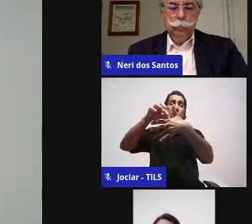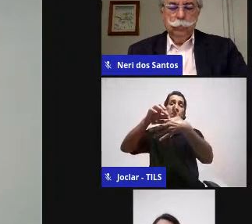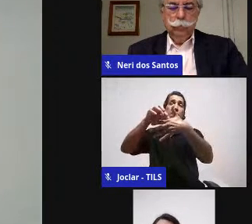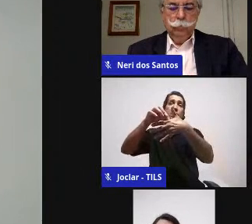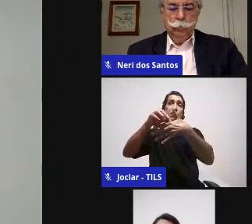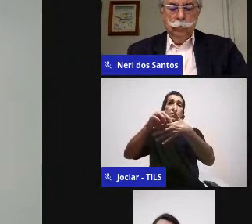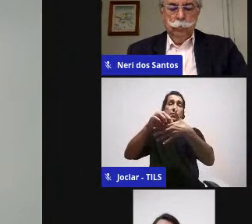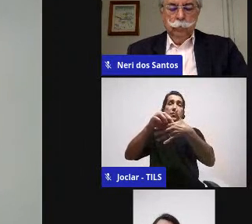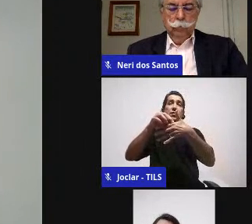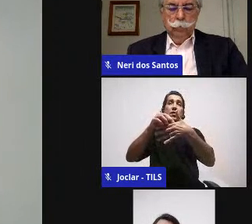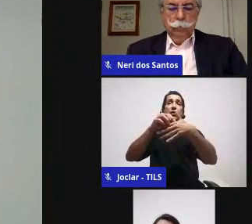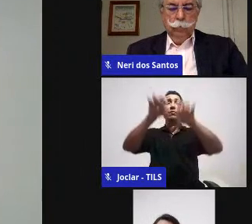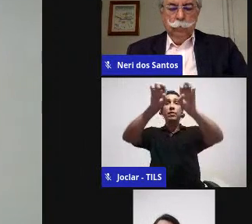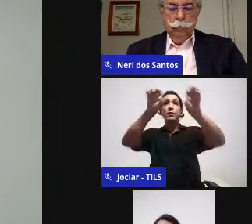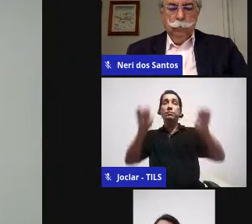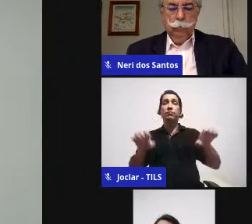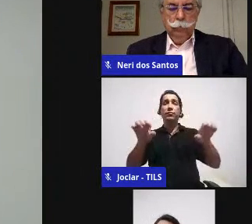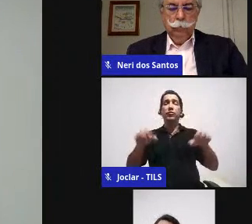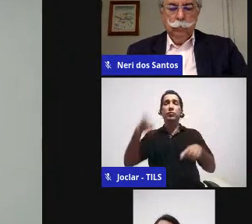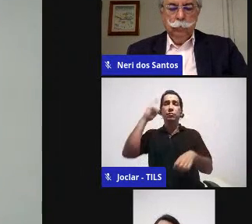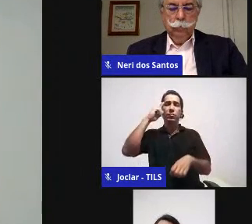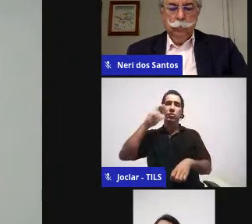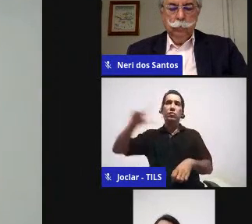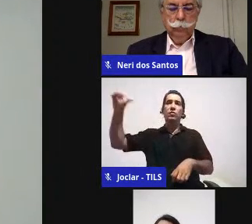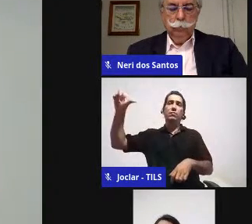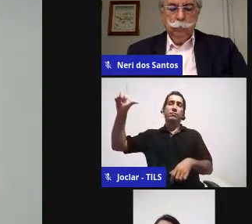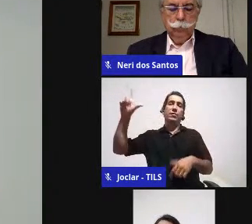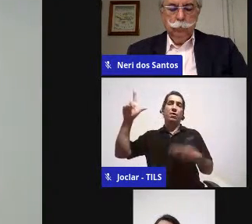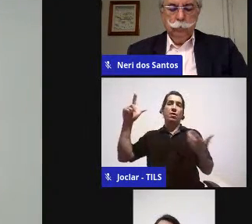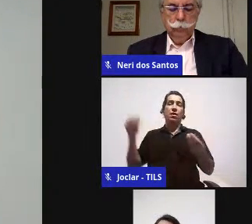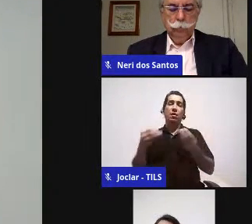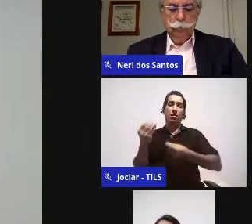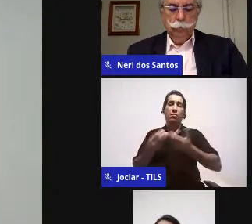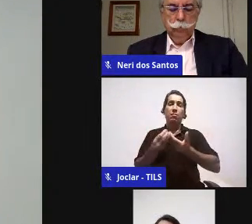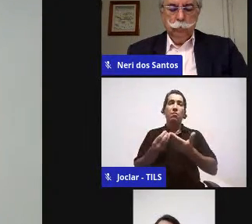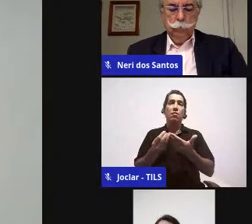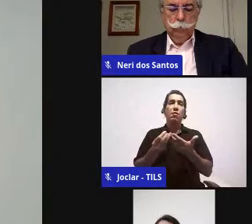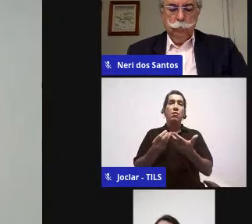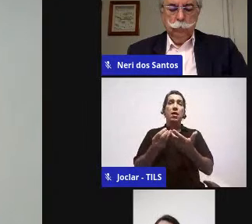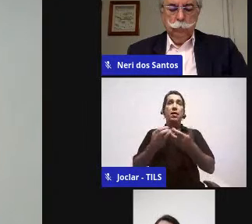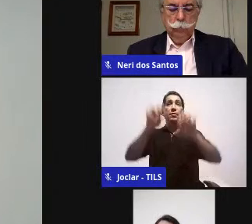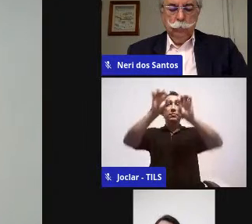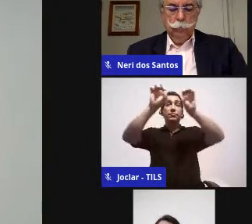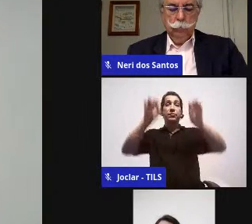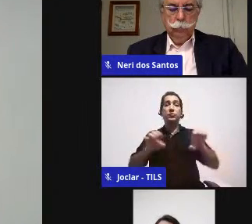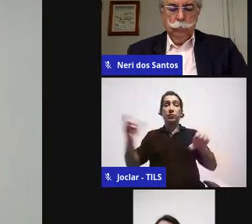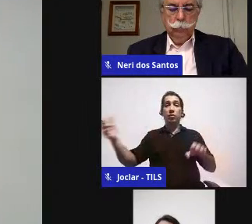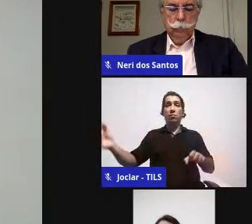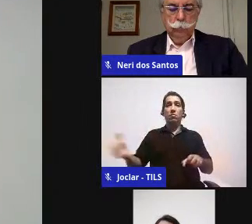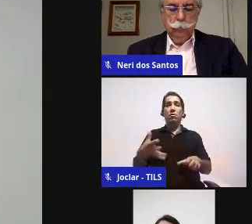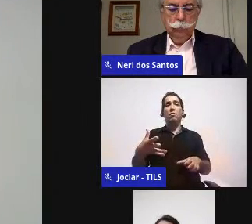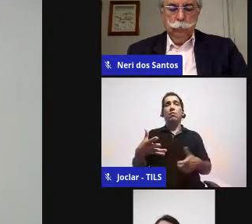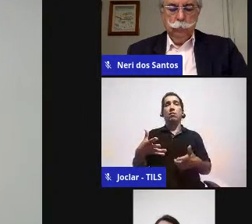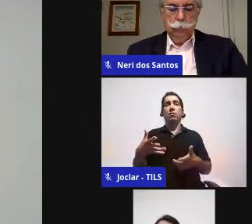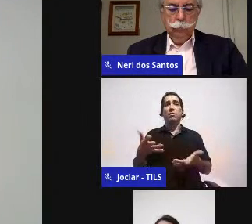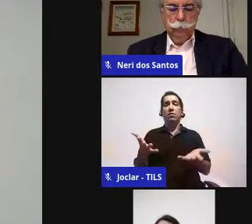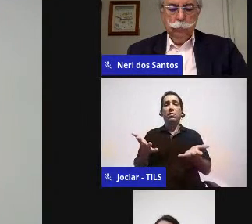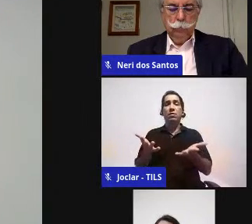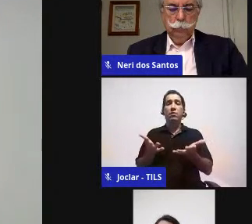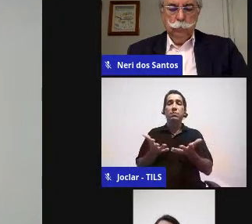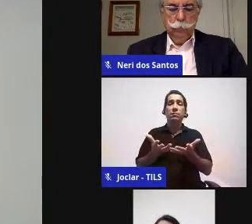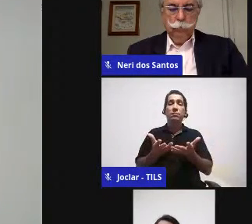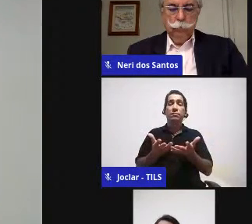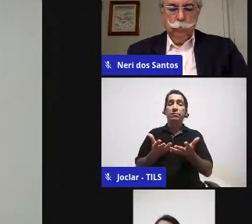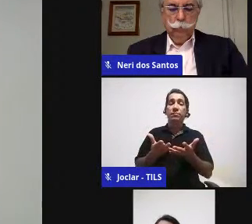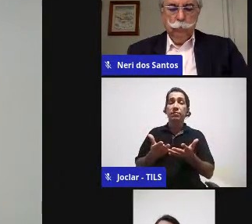ter uma estrutura onde essa liderança ela navega